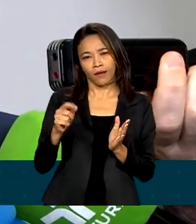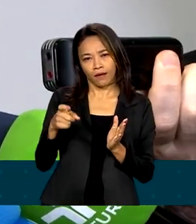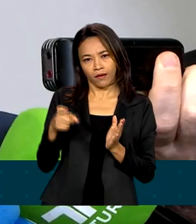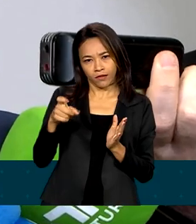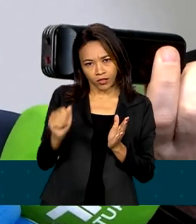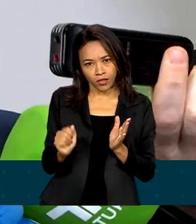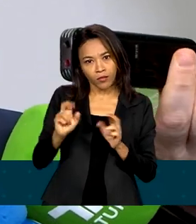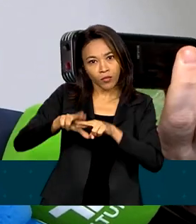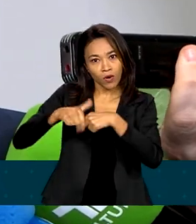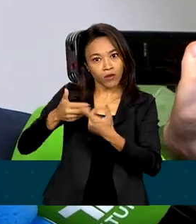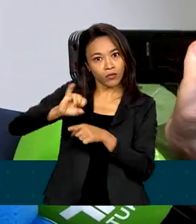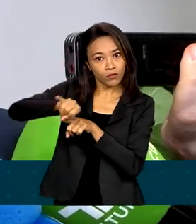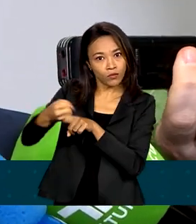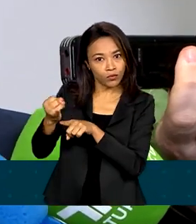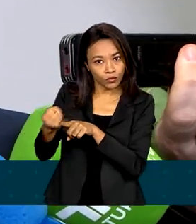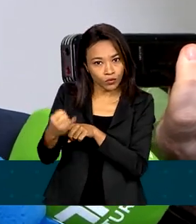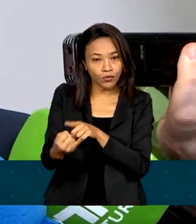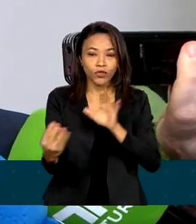juro a cobrar do juro fixado pelo Banco Central